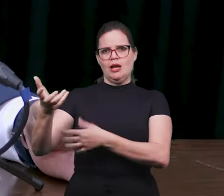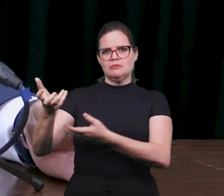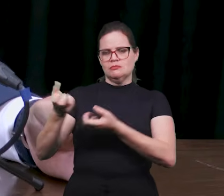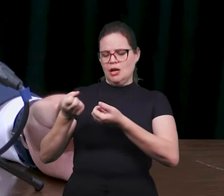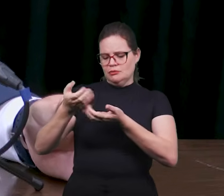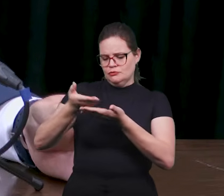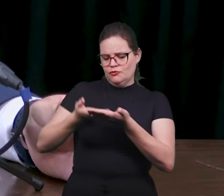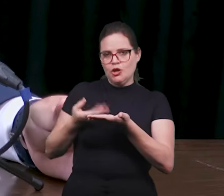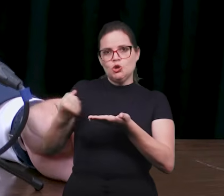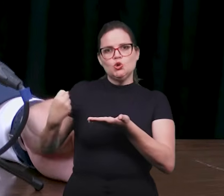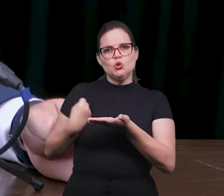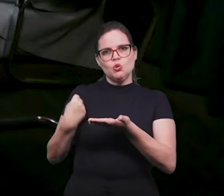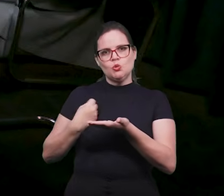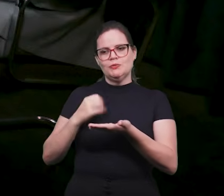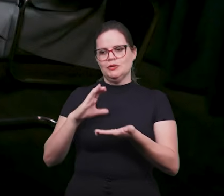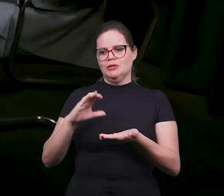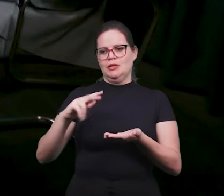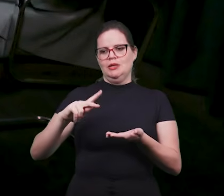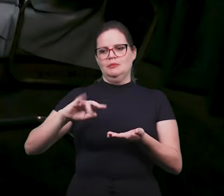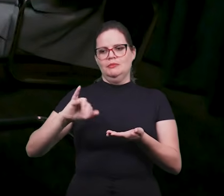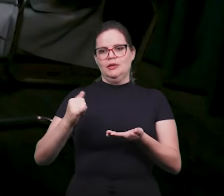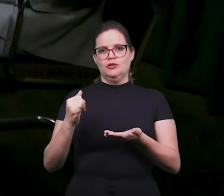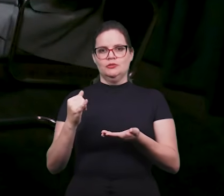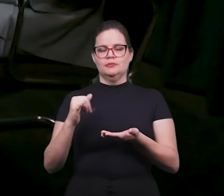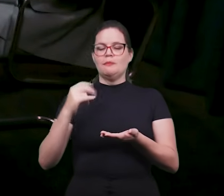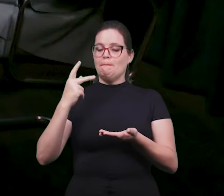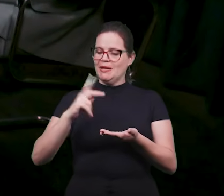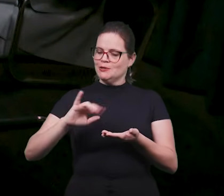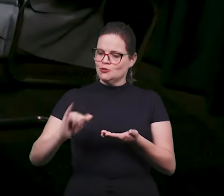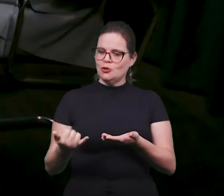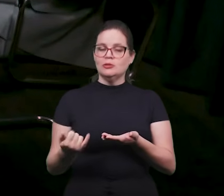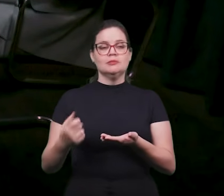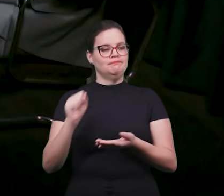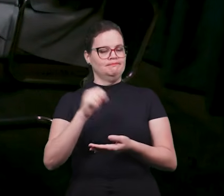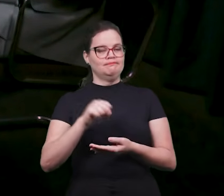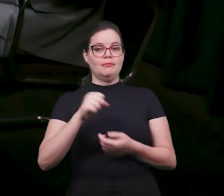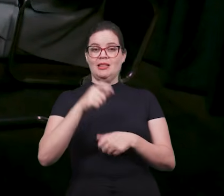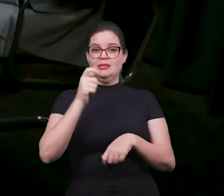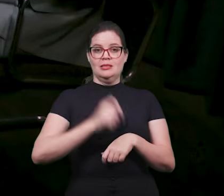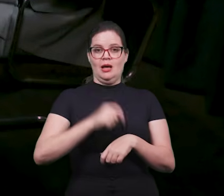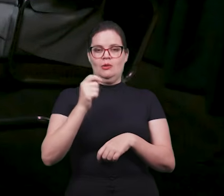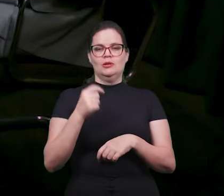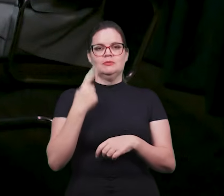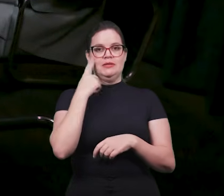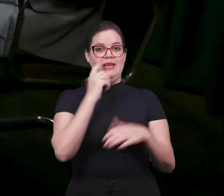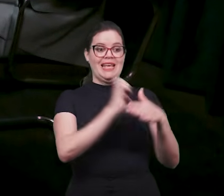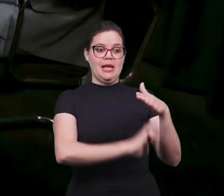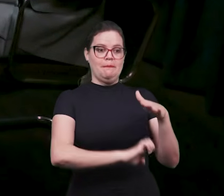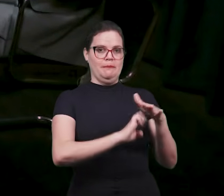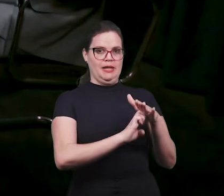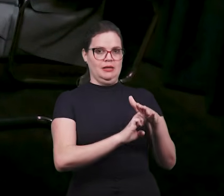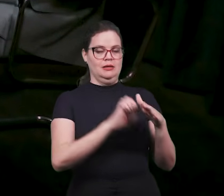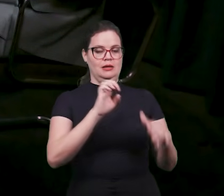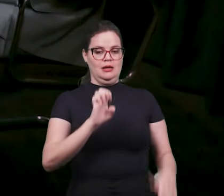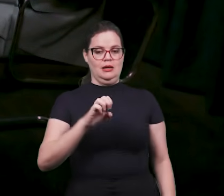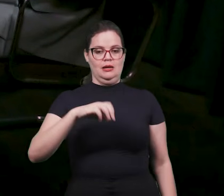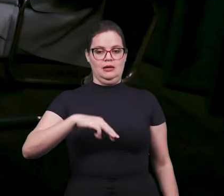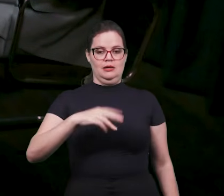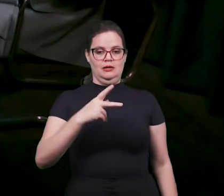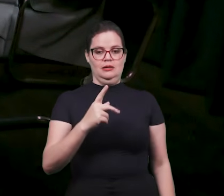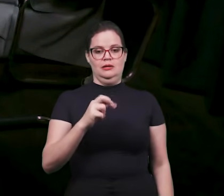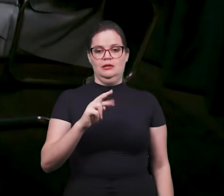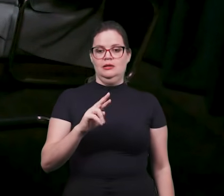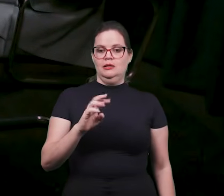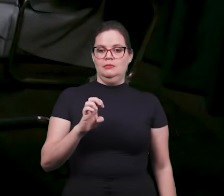hora, né? Isso é algo assim bem importante. E o que é interessante é que, diferente de uma empresa, então, por exemplo, eu